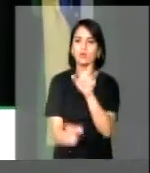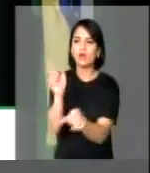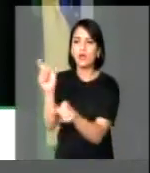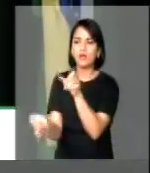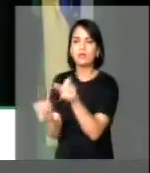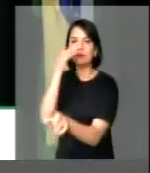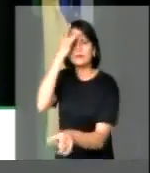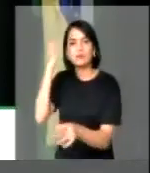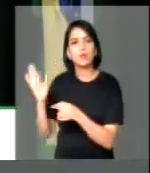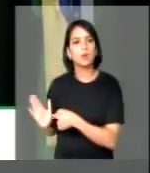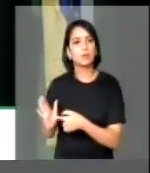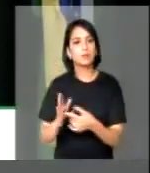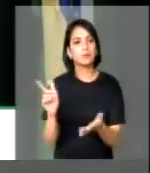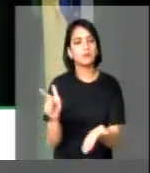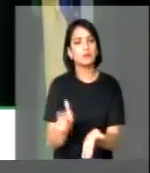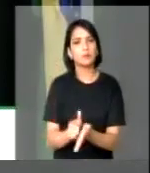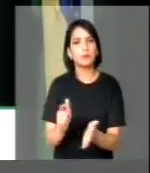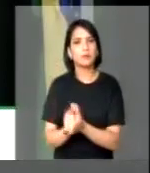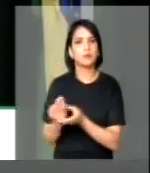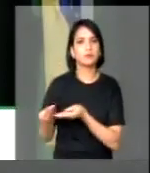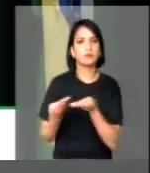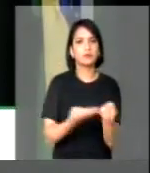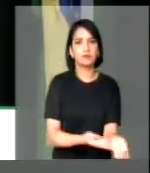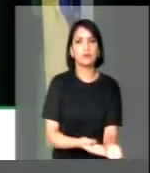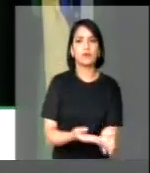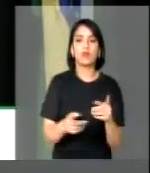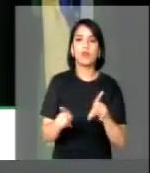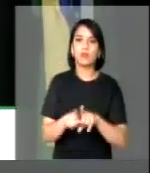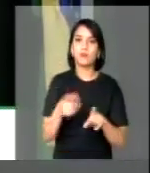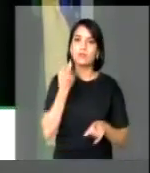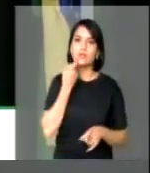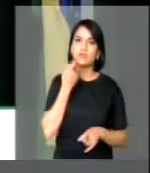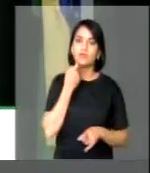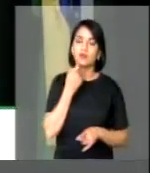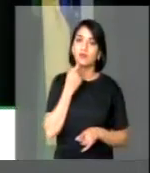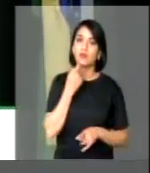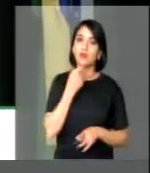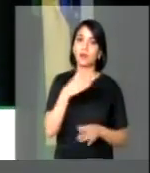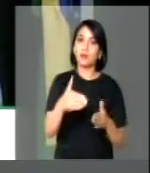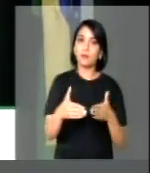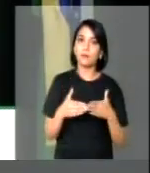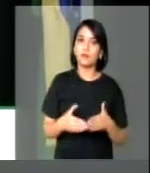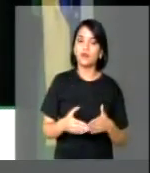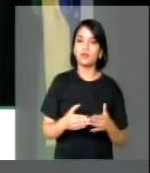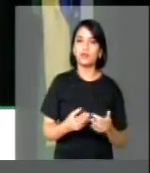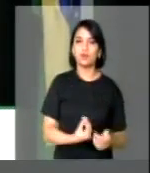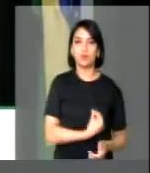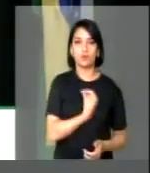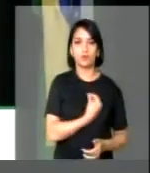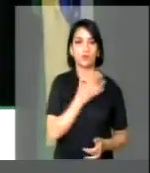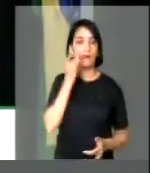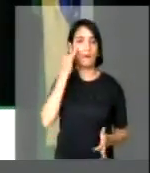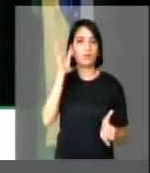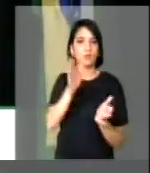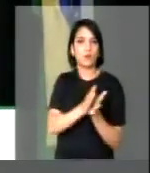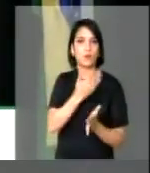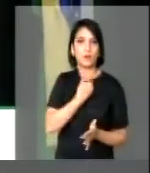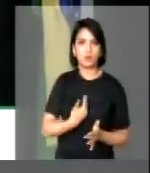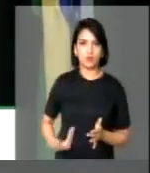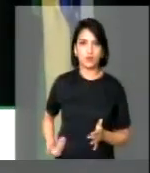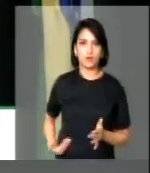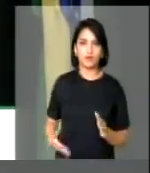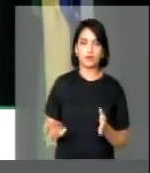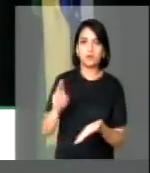na sexta-feira a audiência conte ainda com a presença do próprio governador. Até o momento, o assunto tem sido